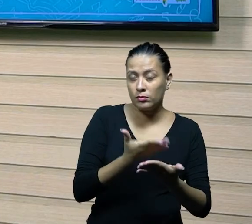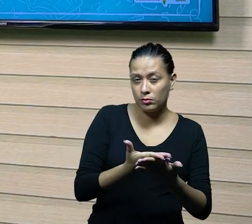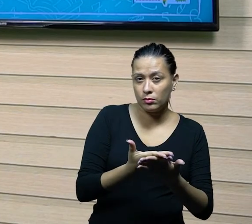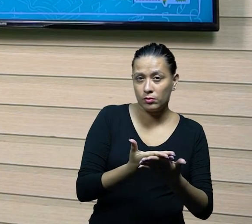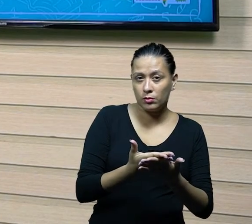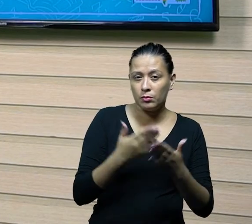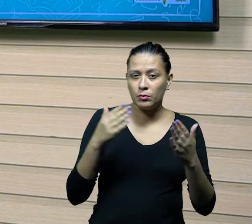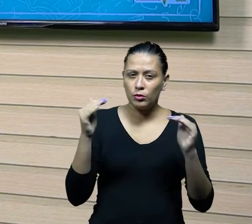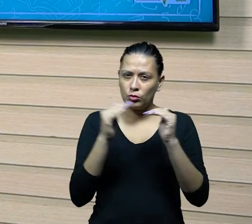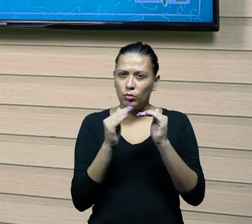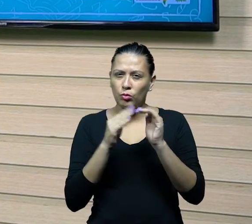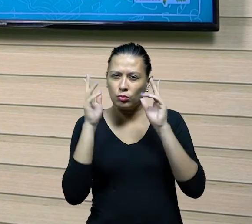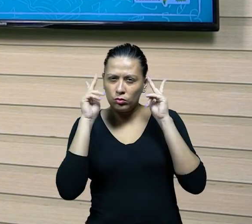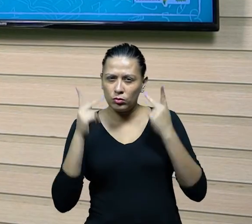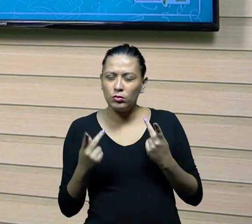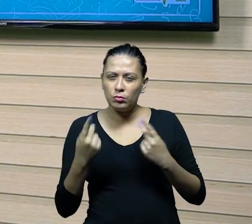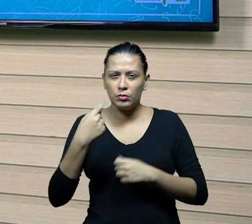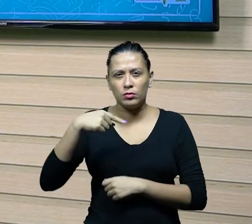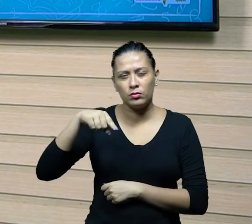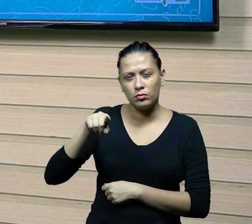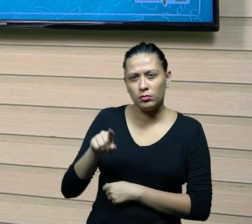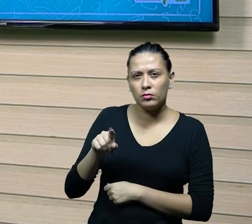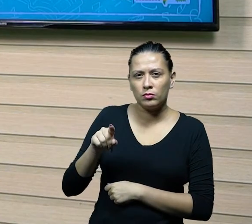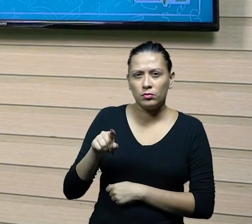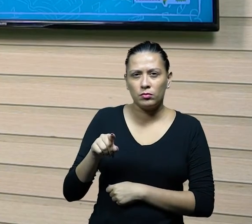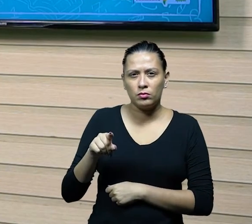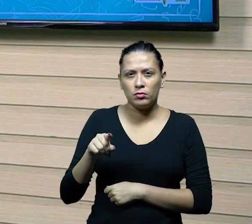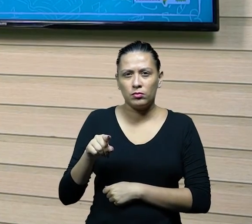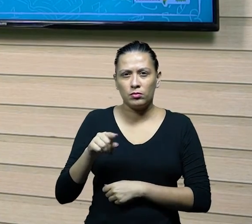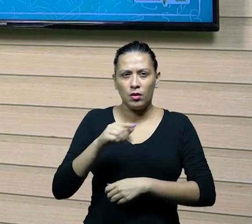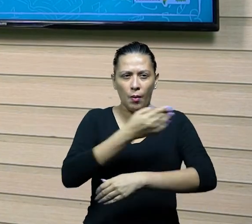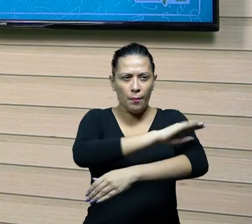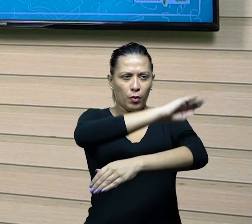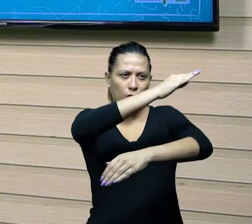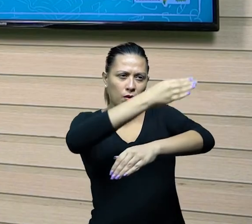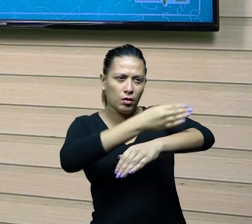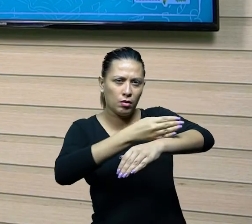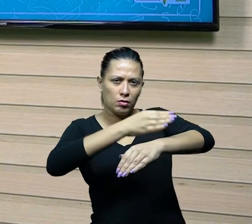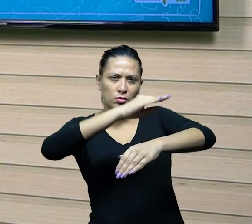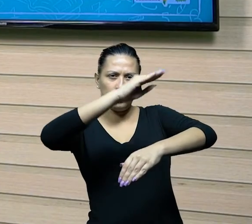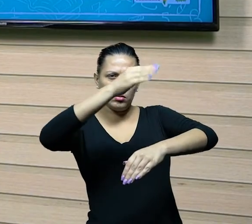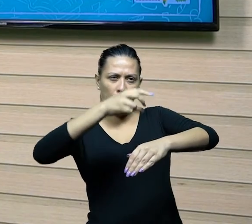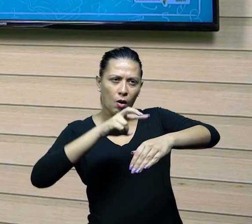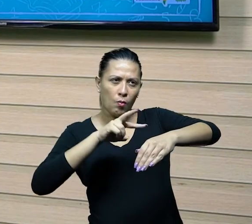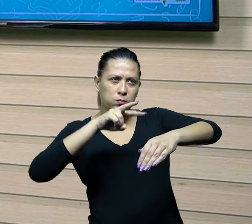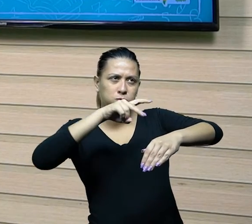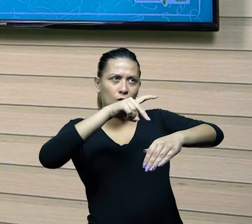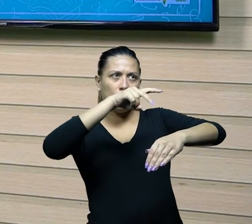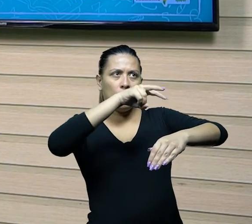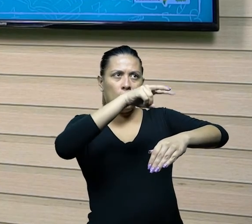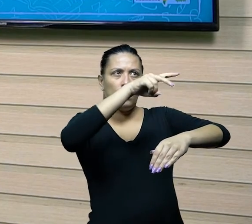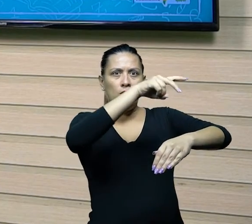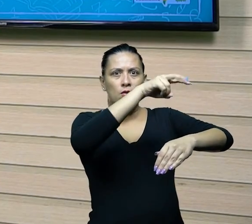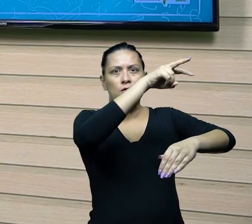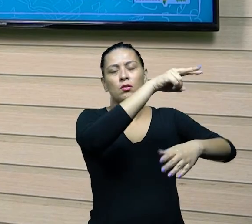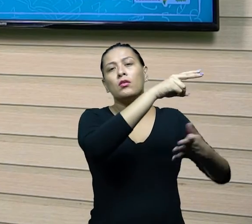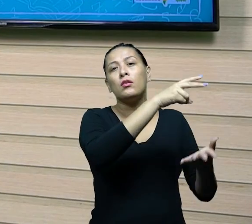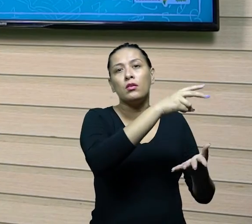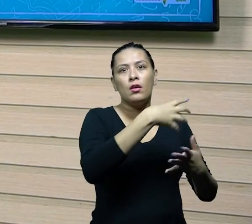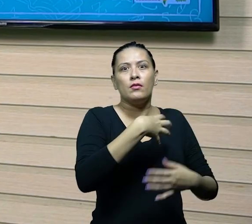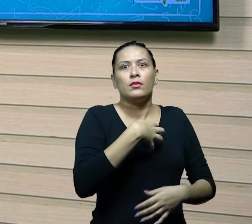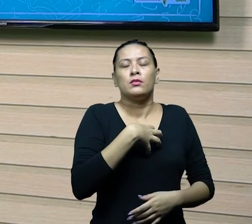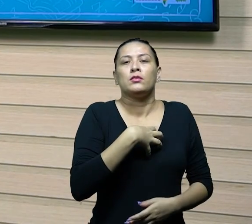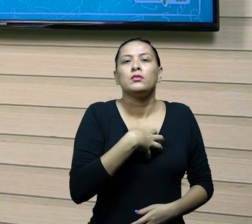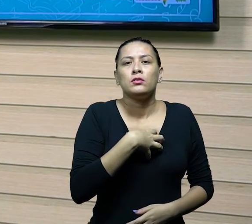respeito do homem que vai lá e começa a escalar uma montanha e chegar em determinado ponto da montanha ele consegue assim